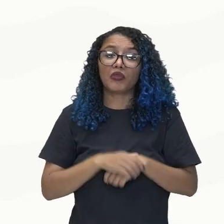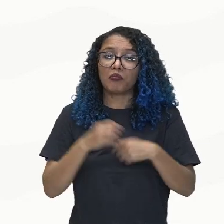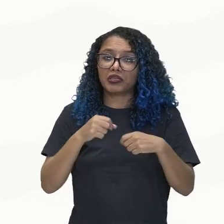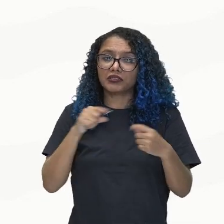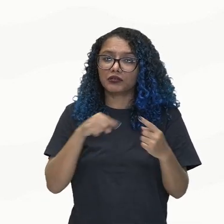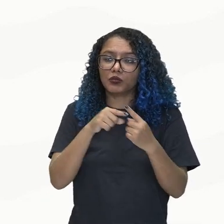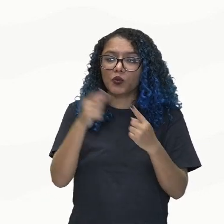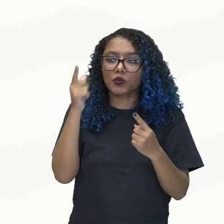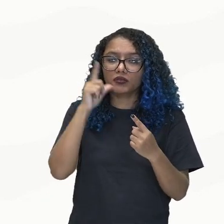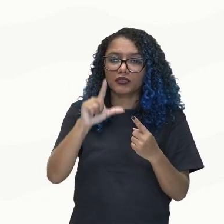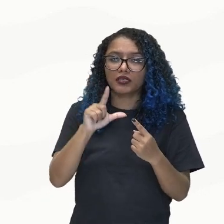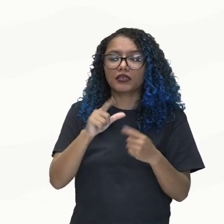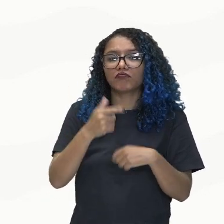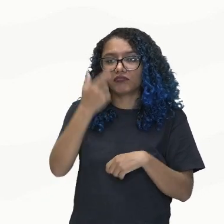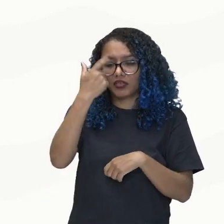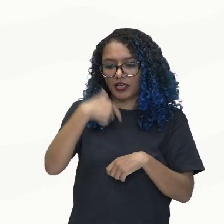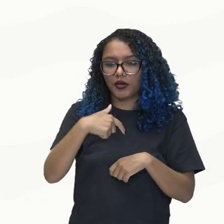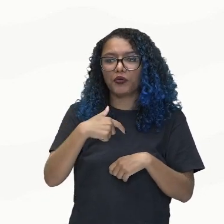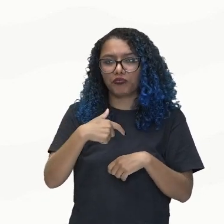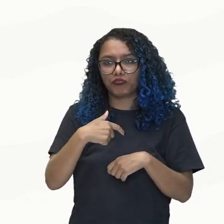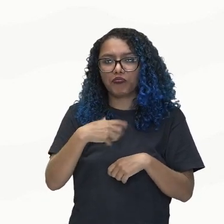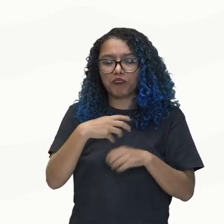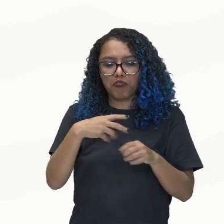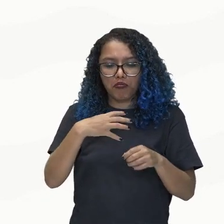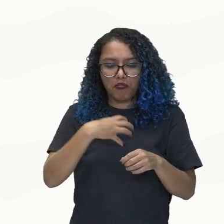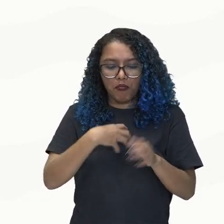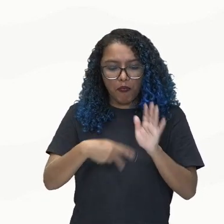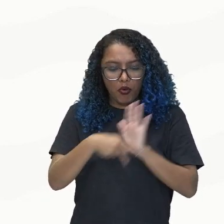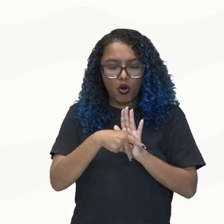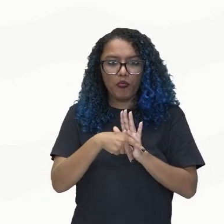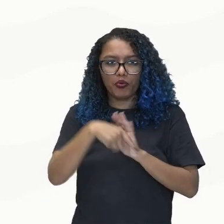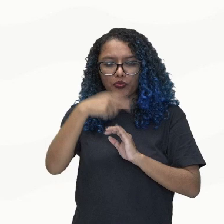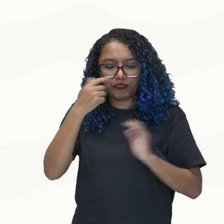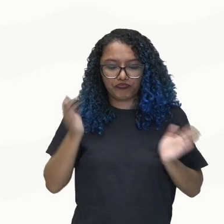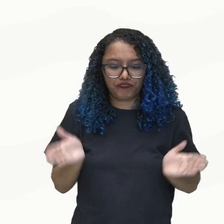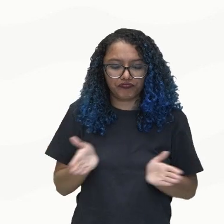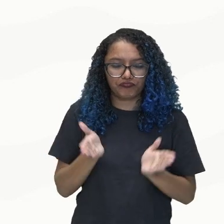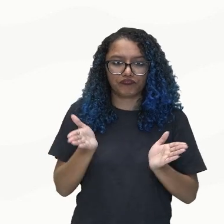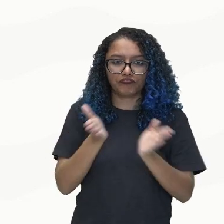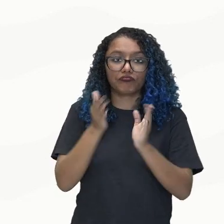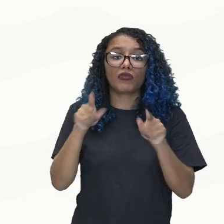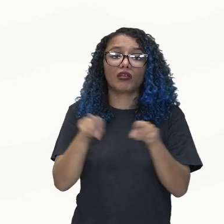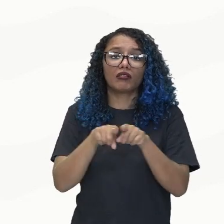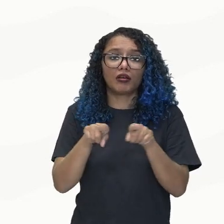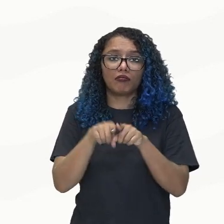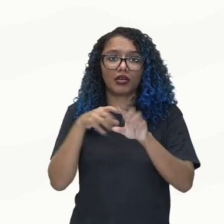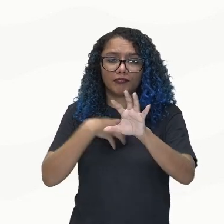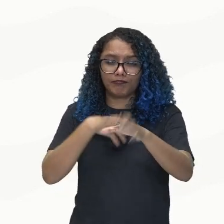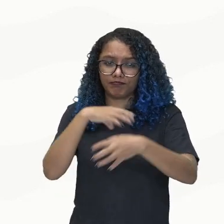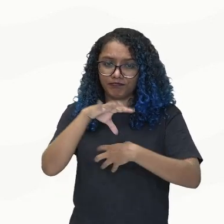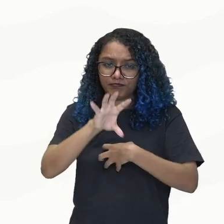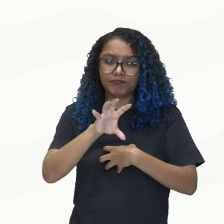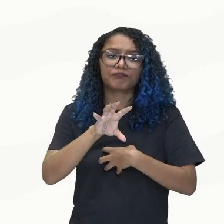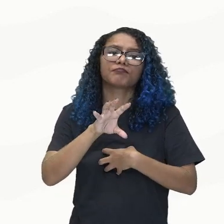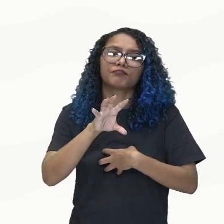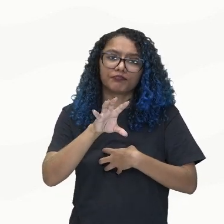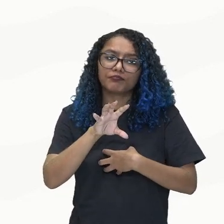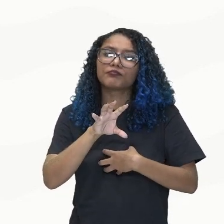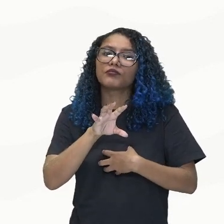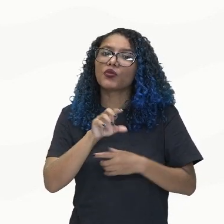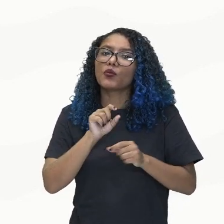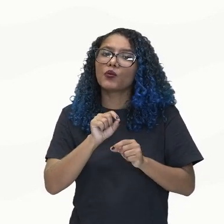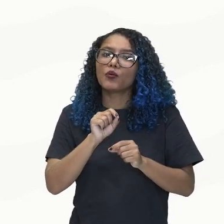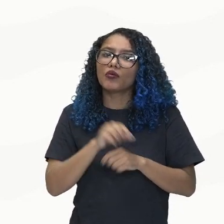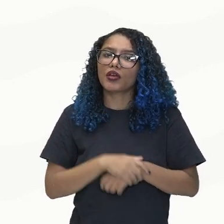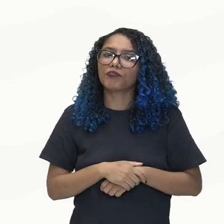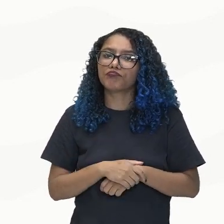de automotivação. Empatia, né? Você poder olhar o outro, ter uma outra